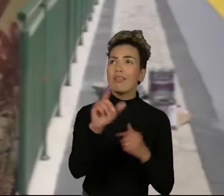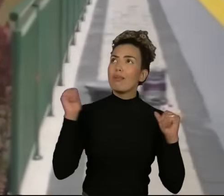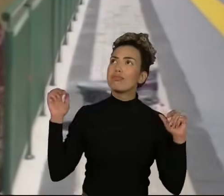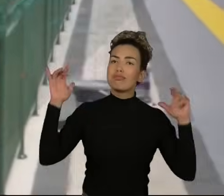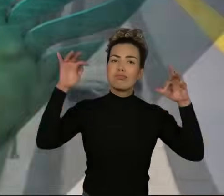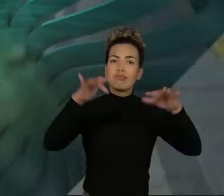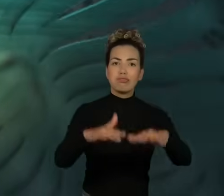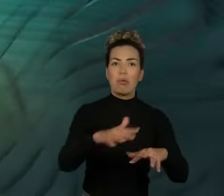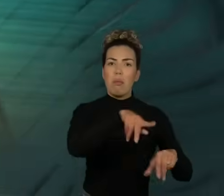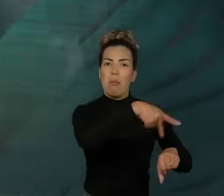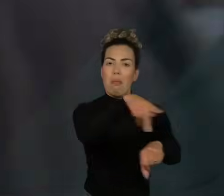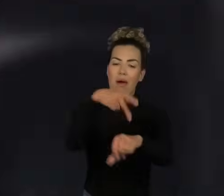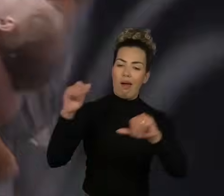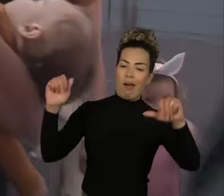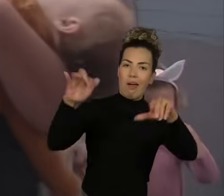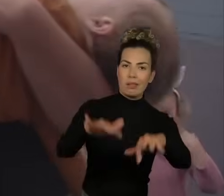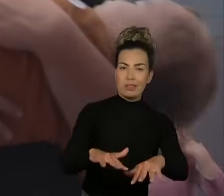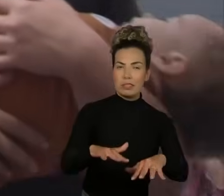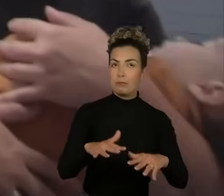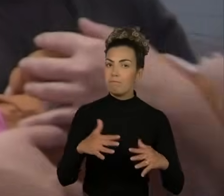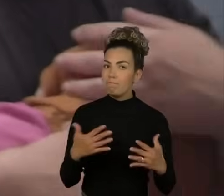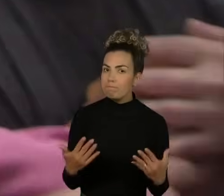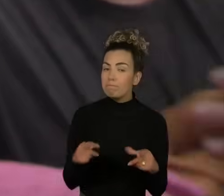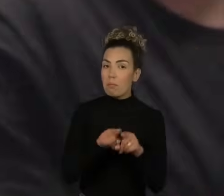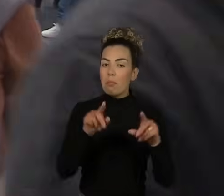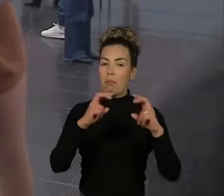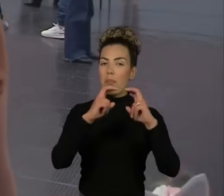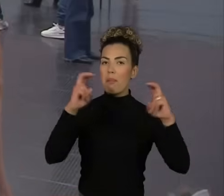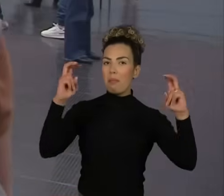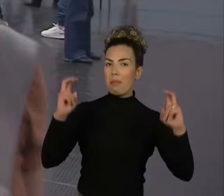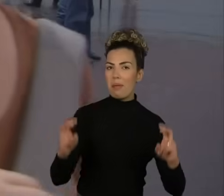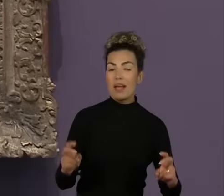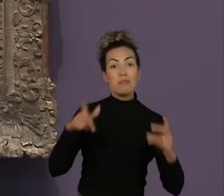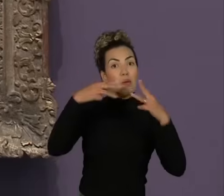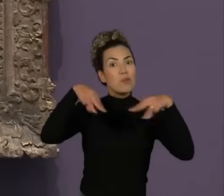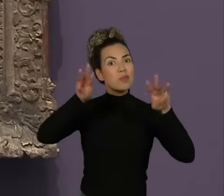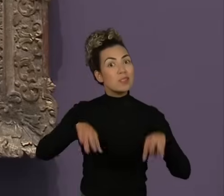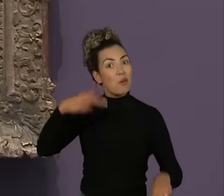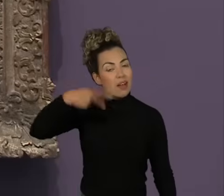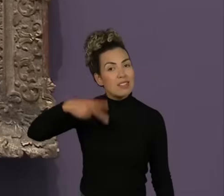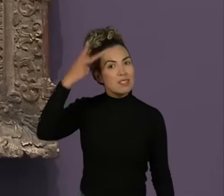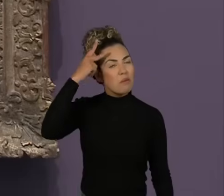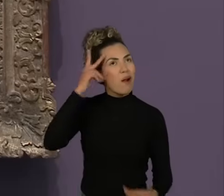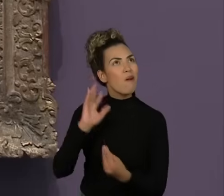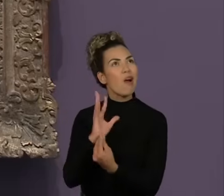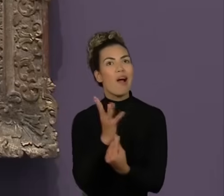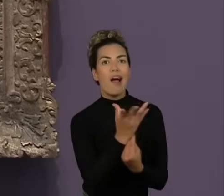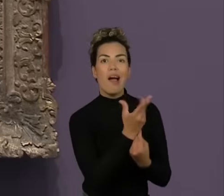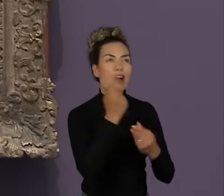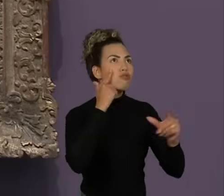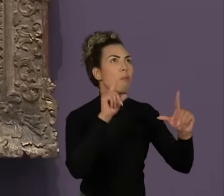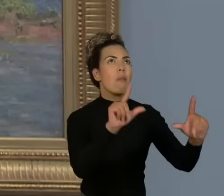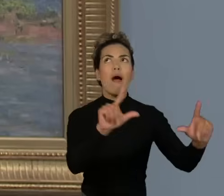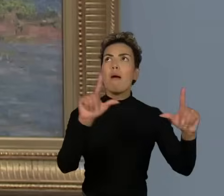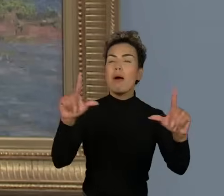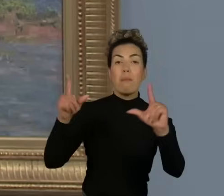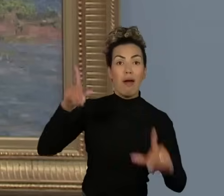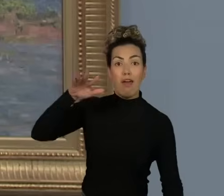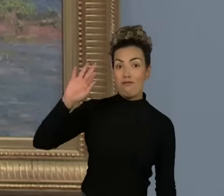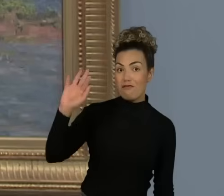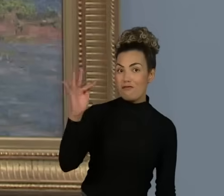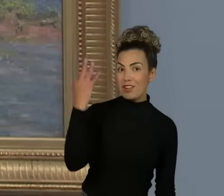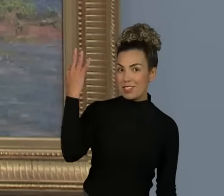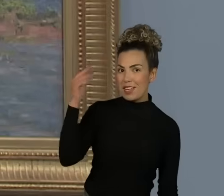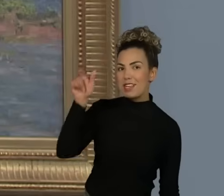Clima. E o MASP, Museu de Arte de São Paulo, mostra como as pinturas do impressionista francês Claude